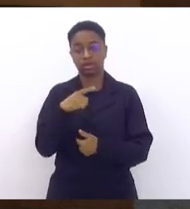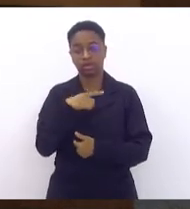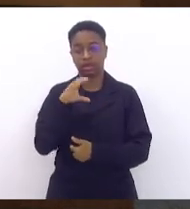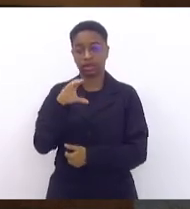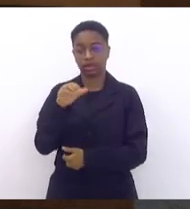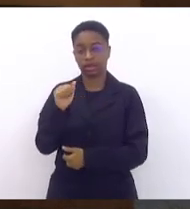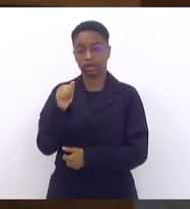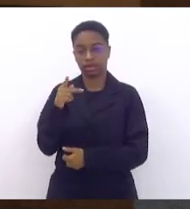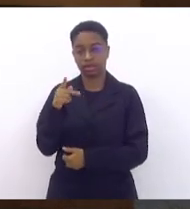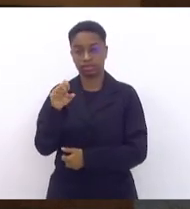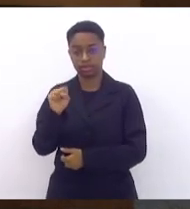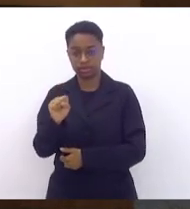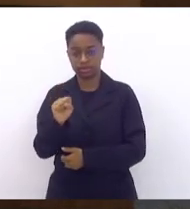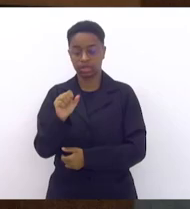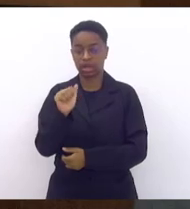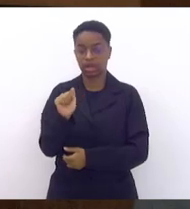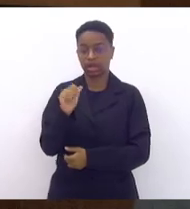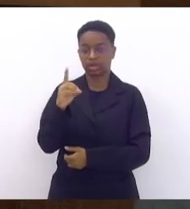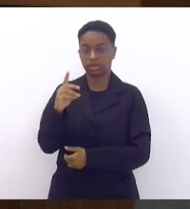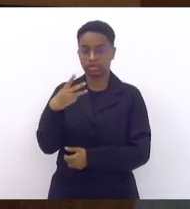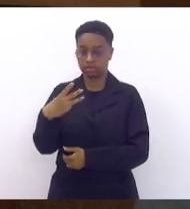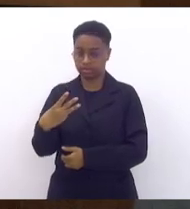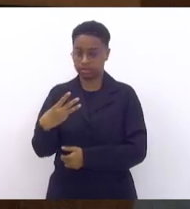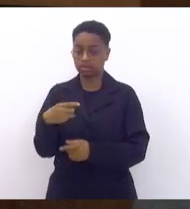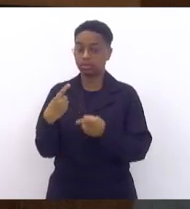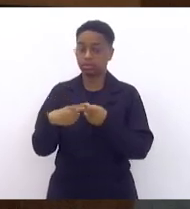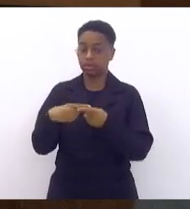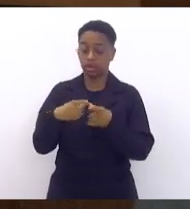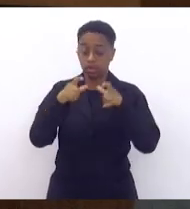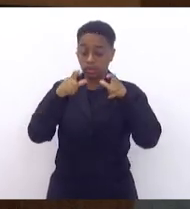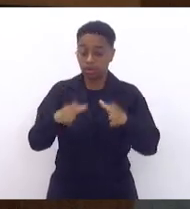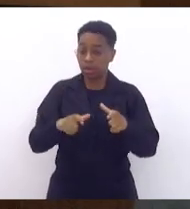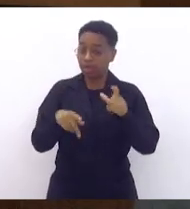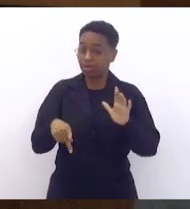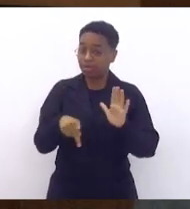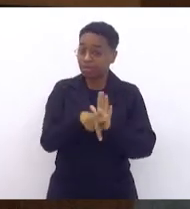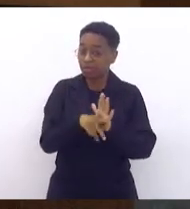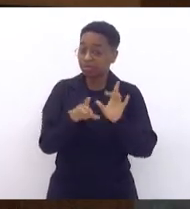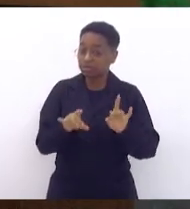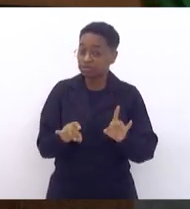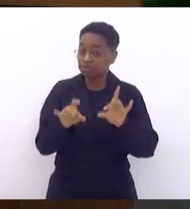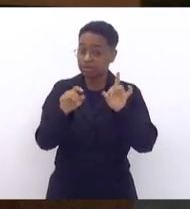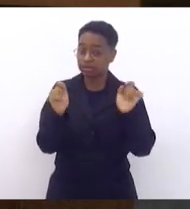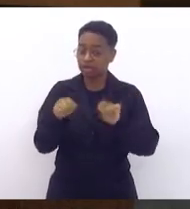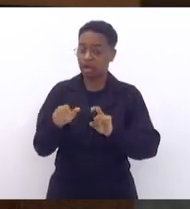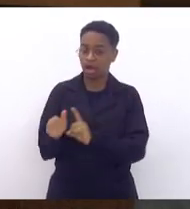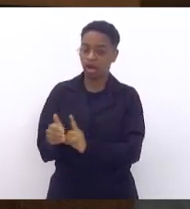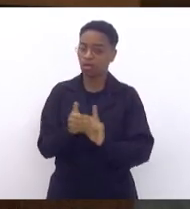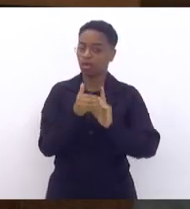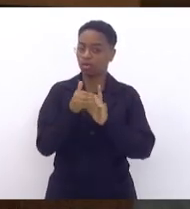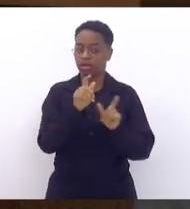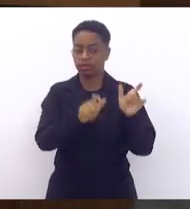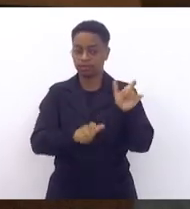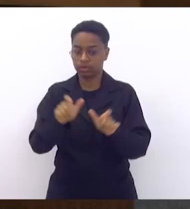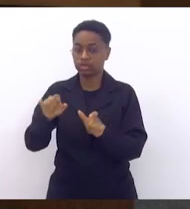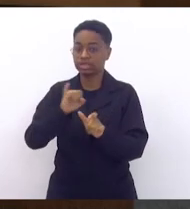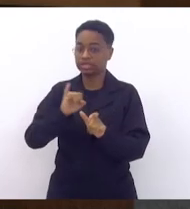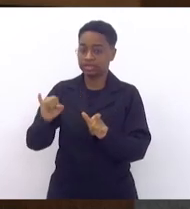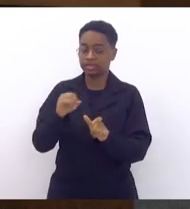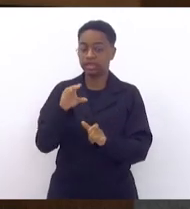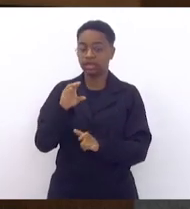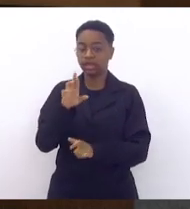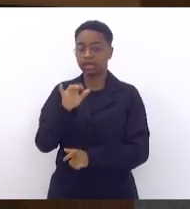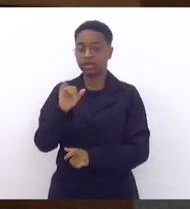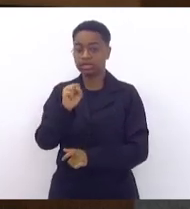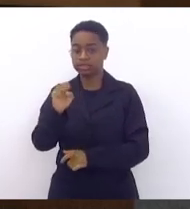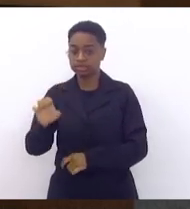CAPS AD3. São espaços especializados para acolher a pessoa em crise